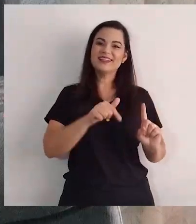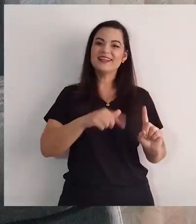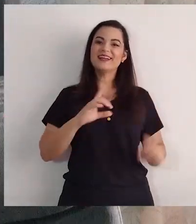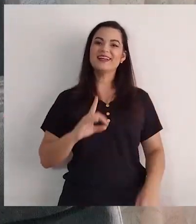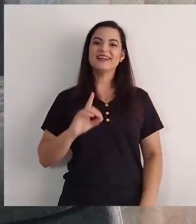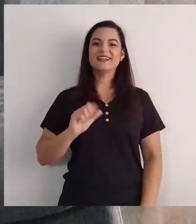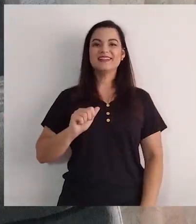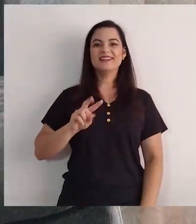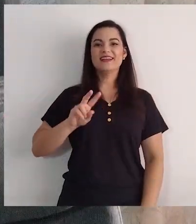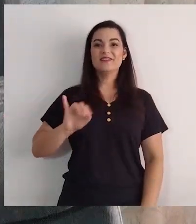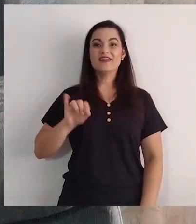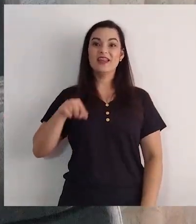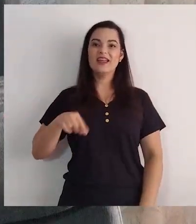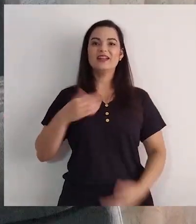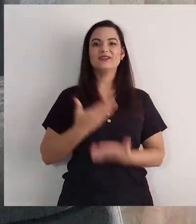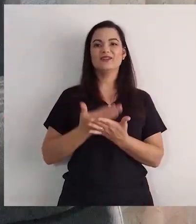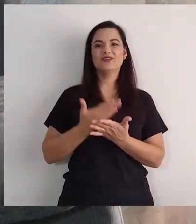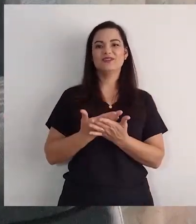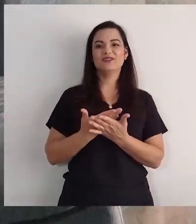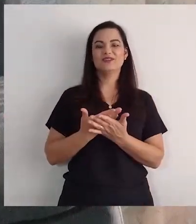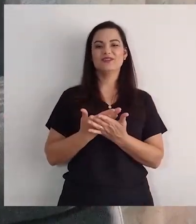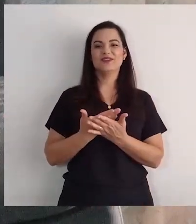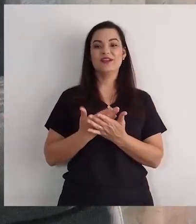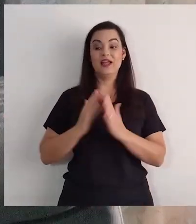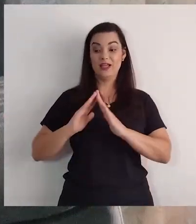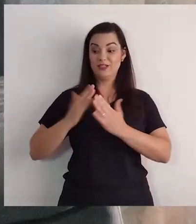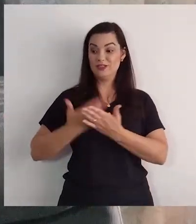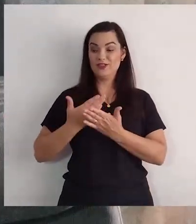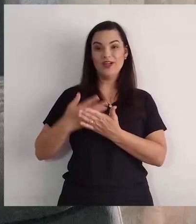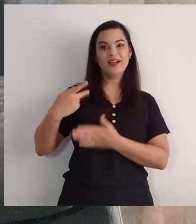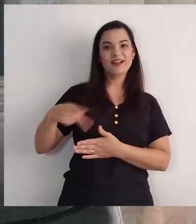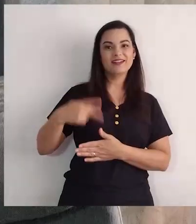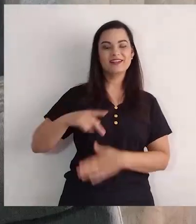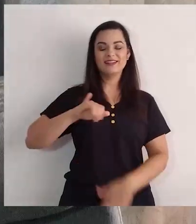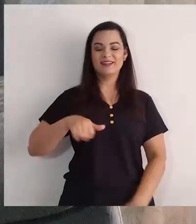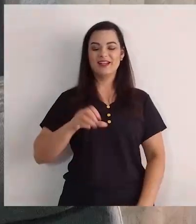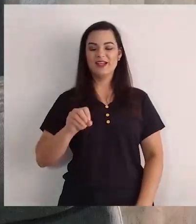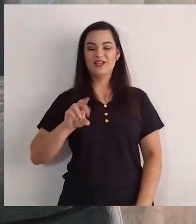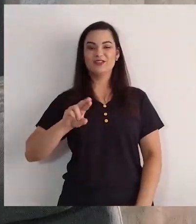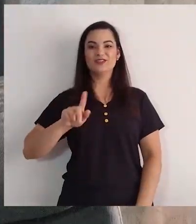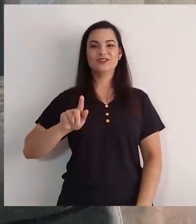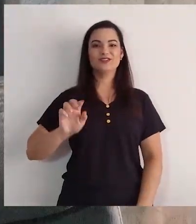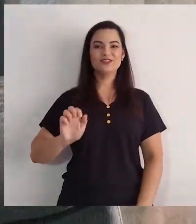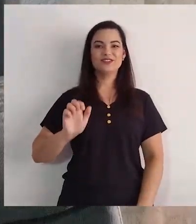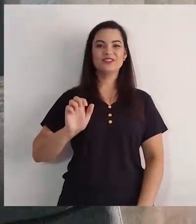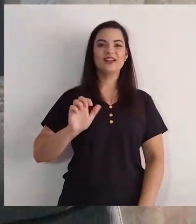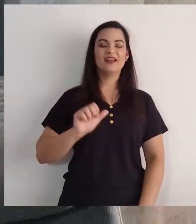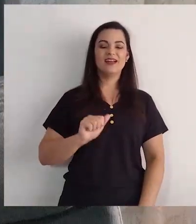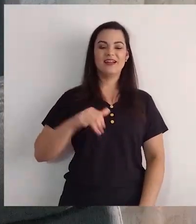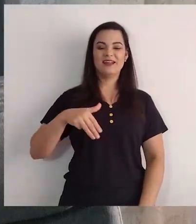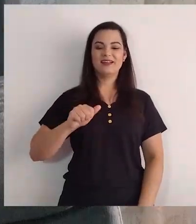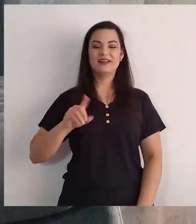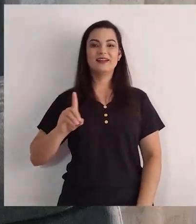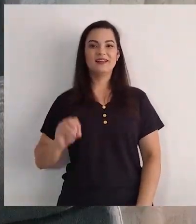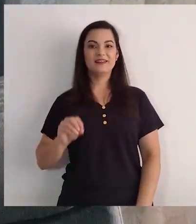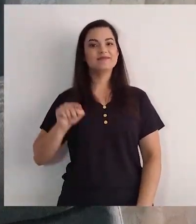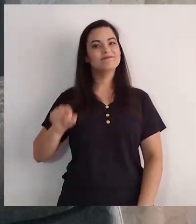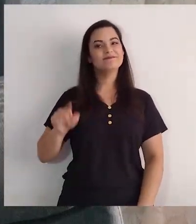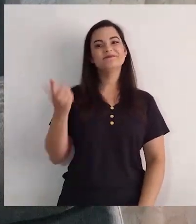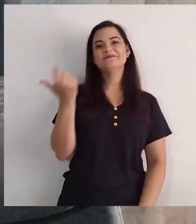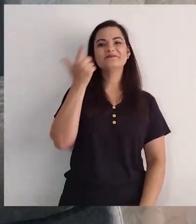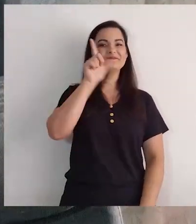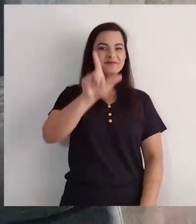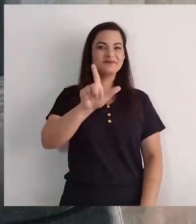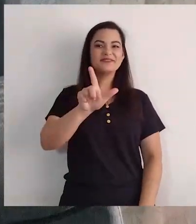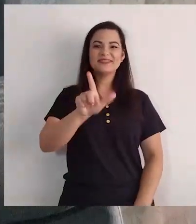escola Jorge Amado, né? Eu acabei de contar isso para vocês. E ele foi uma das crianças contempladas com a gravação